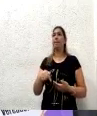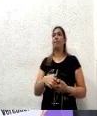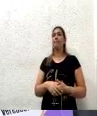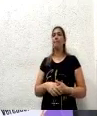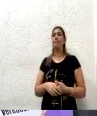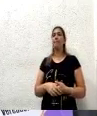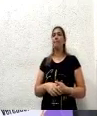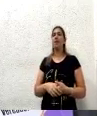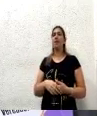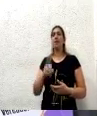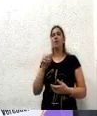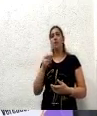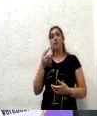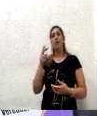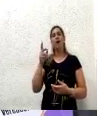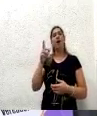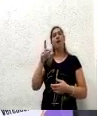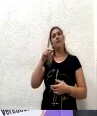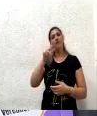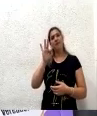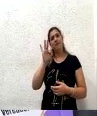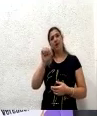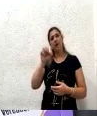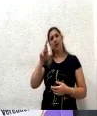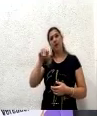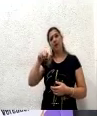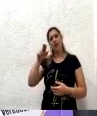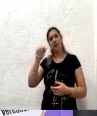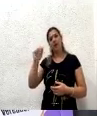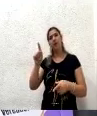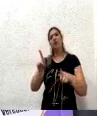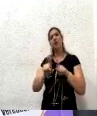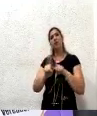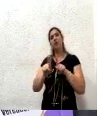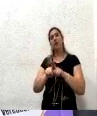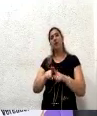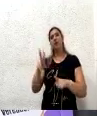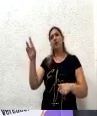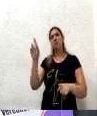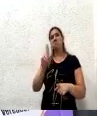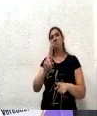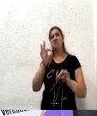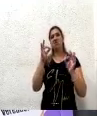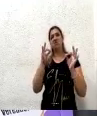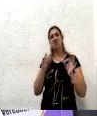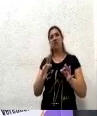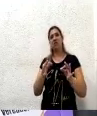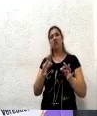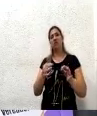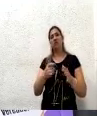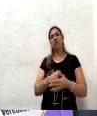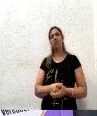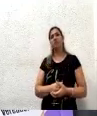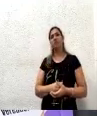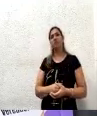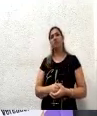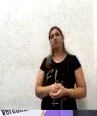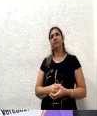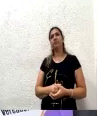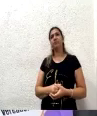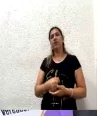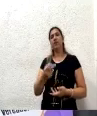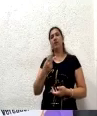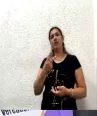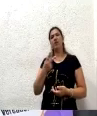ou a própria Jordana, que já veio aqui, vocês respondem algumas questões que, para